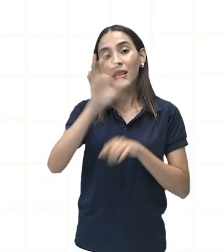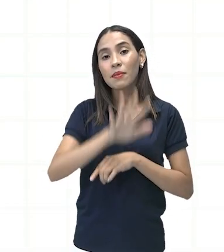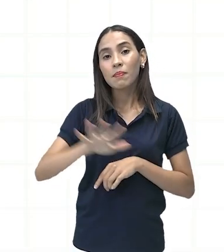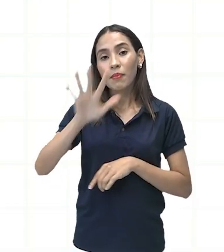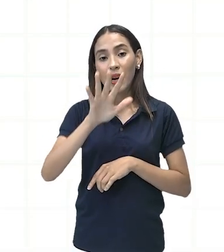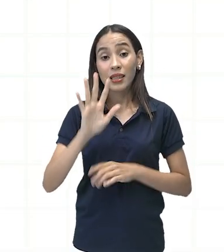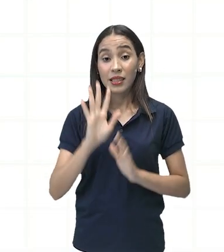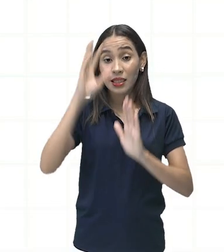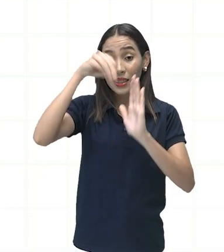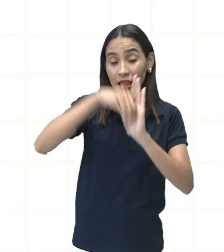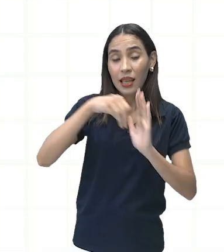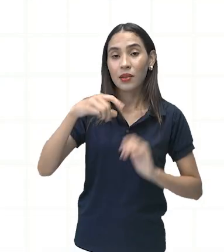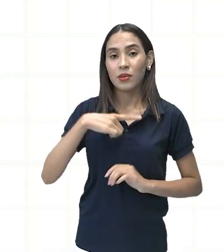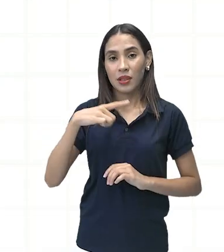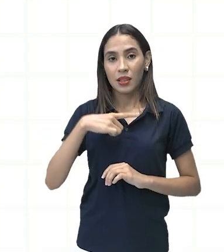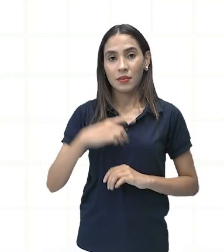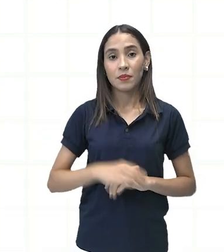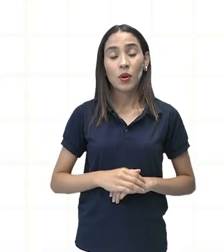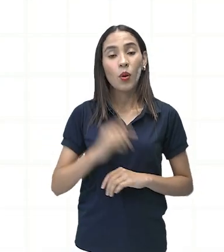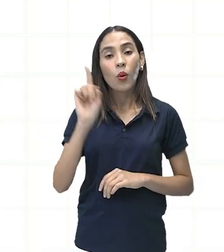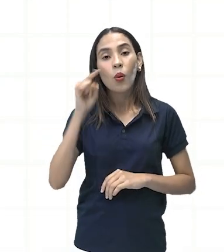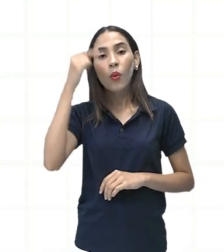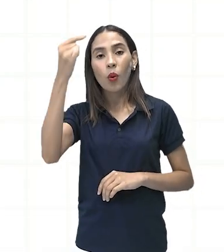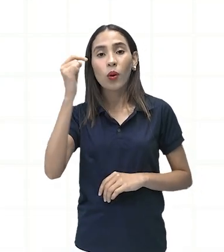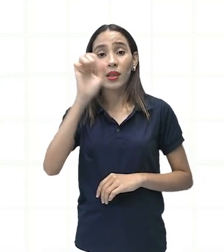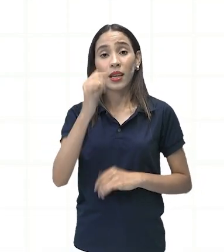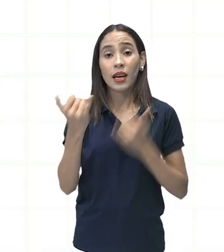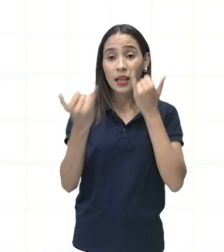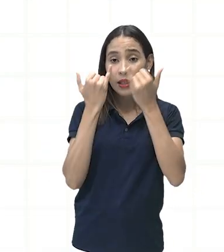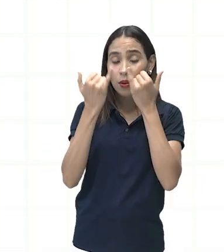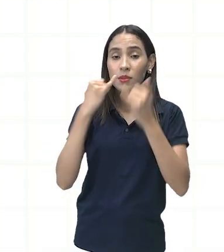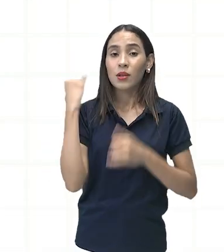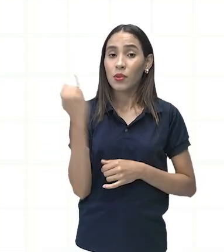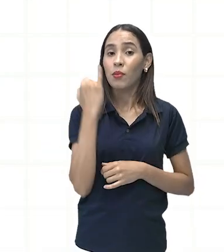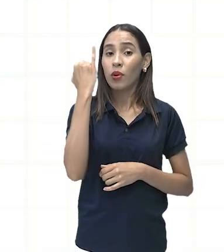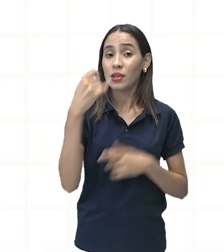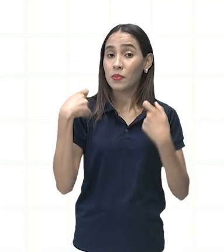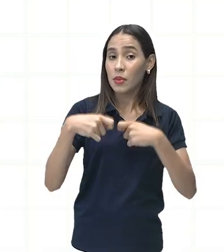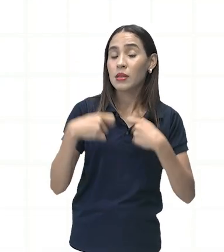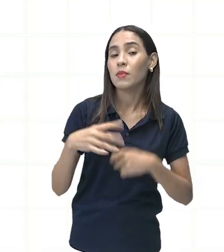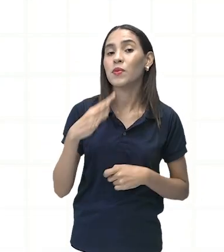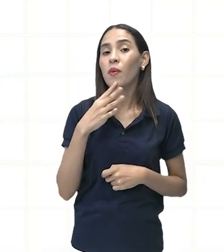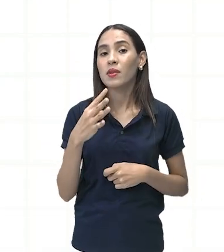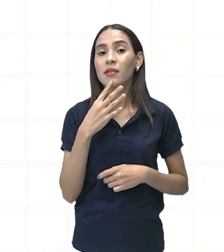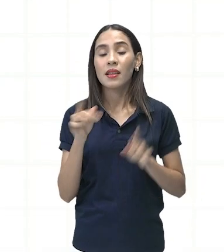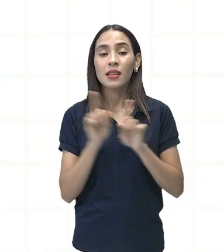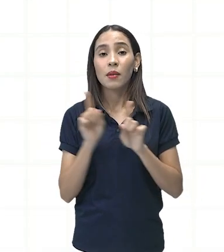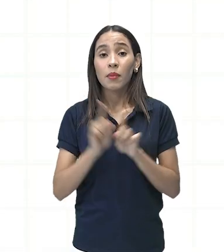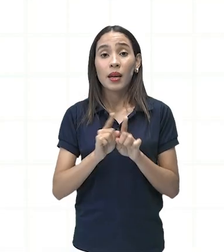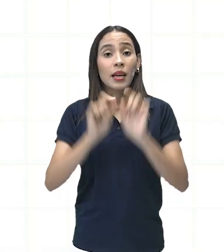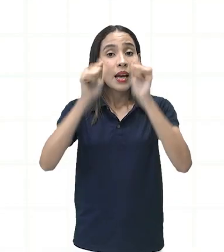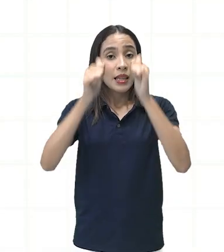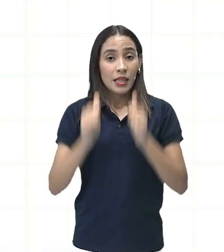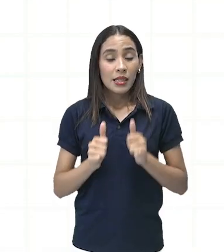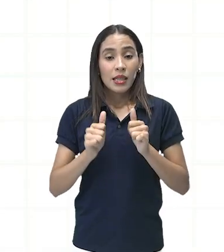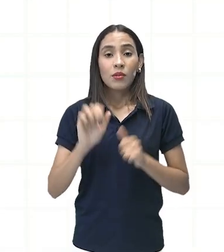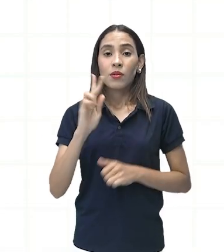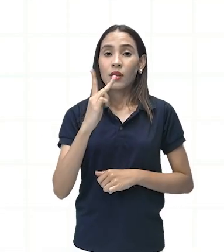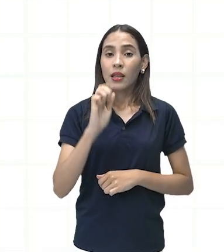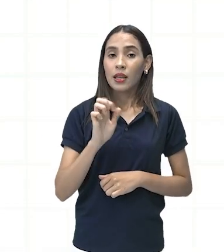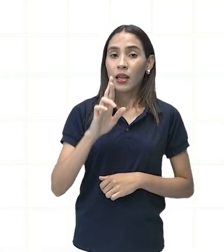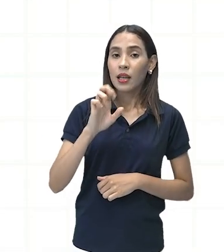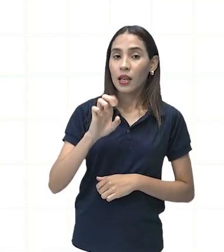nele. Outra informação importante que nós precisamos conhecer quando estamos analisando um